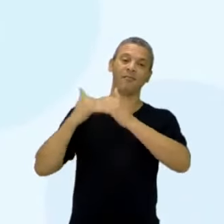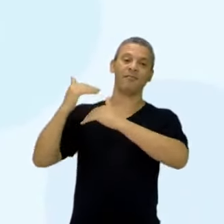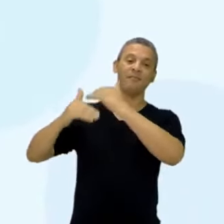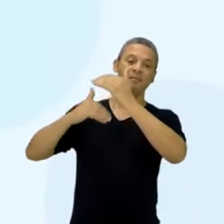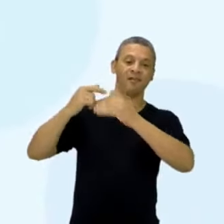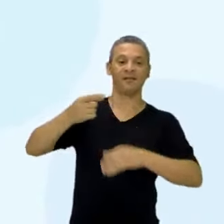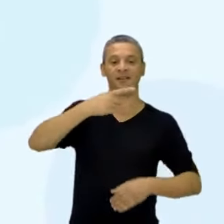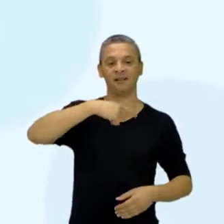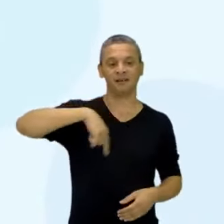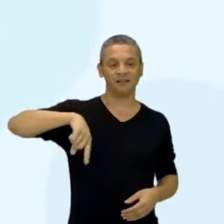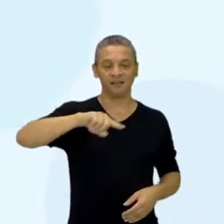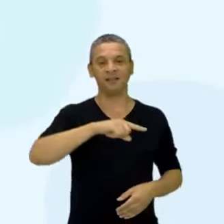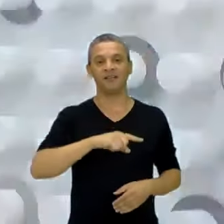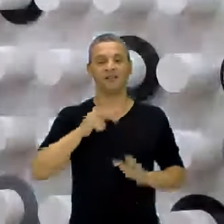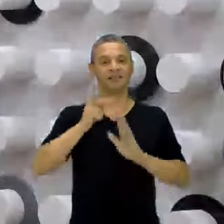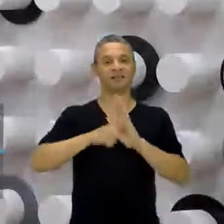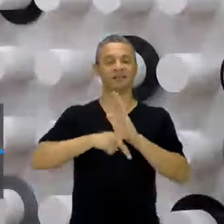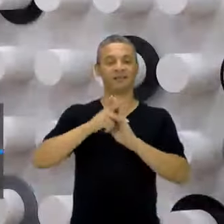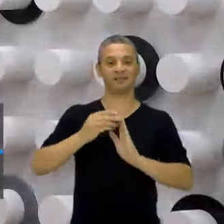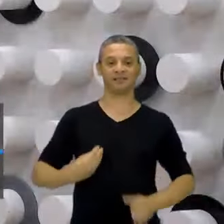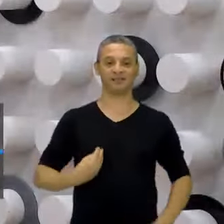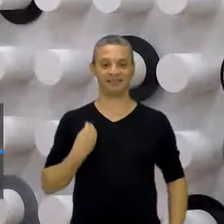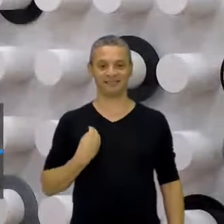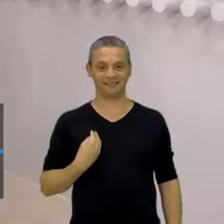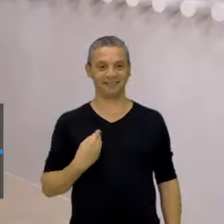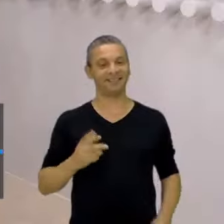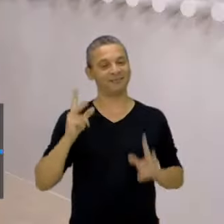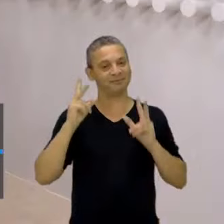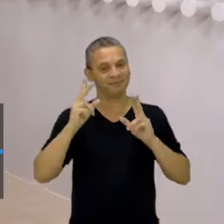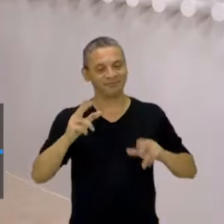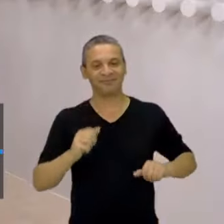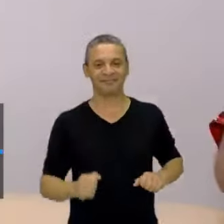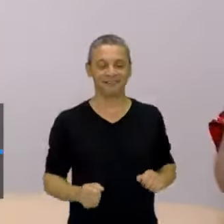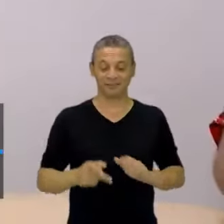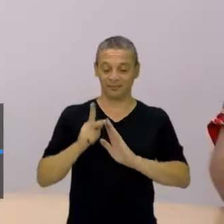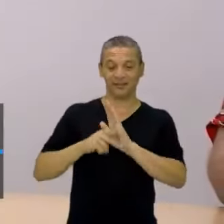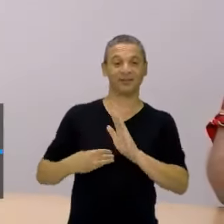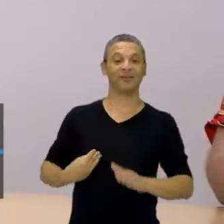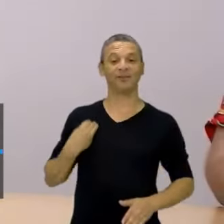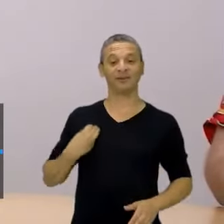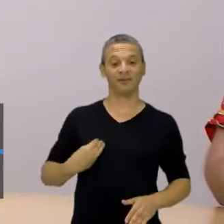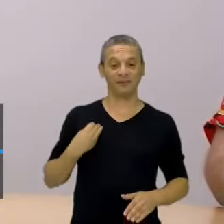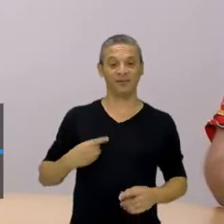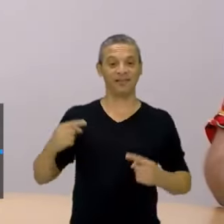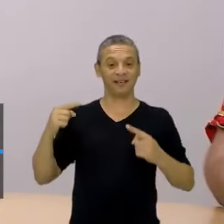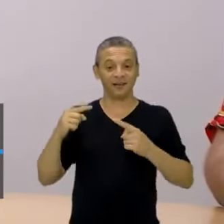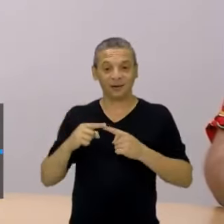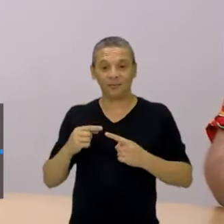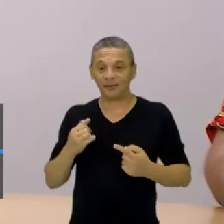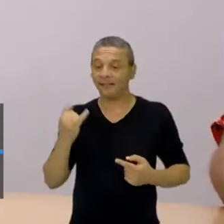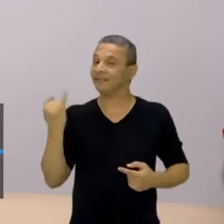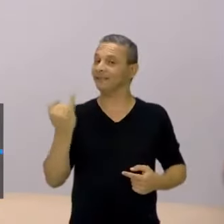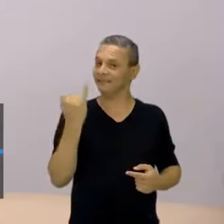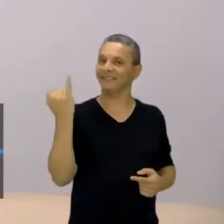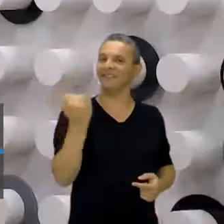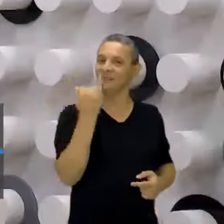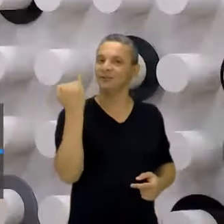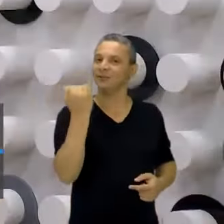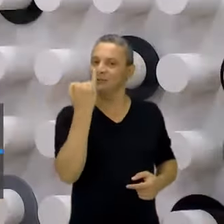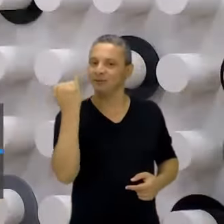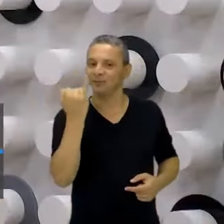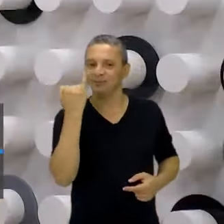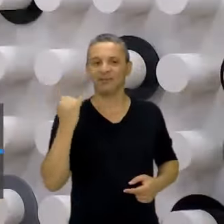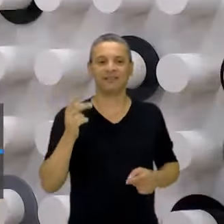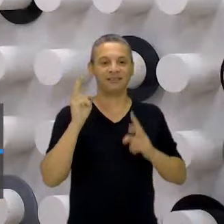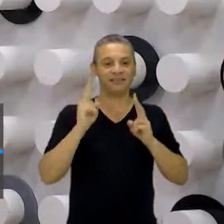e desenvolver melhor o nosso projeto de vida também. Exato. Né? O projeto de vida é uma via de mão dupla. E sempre,